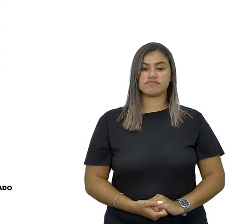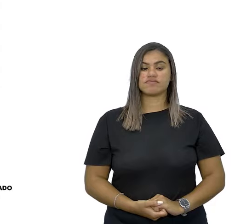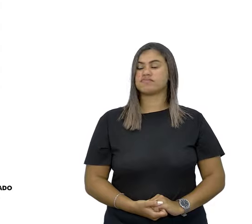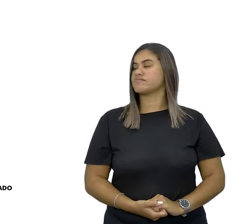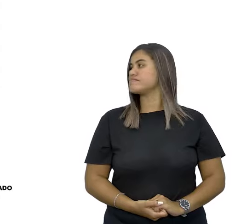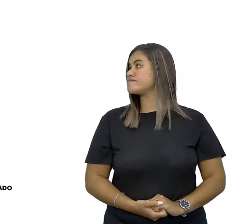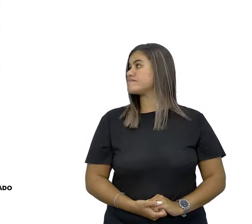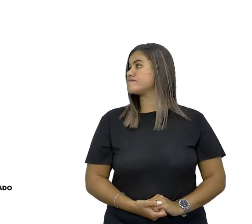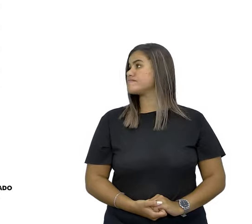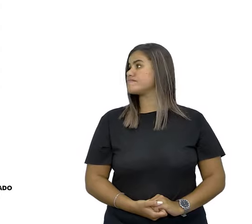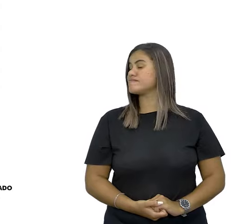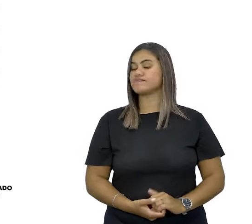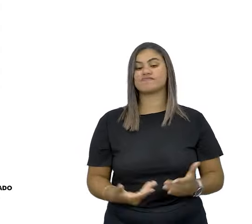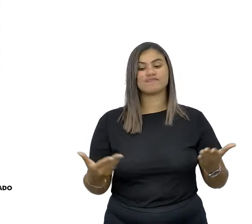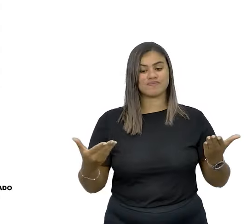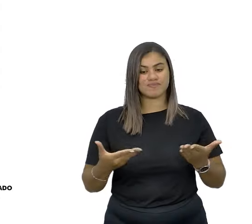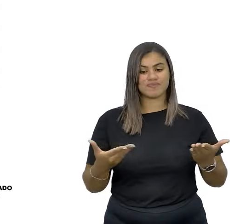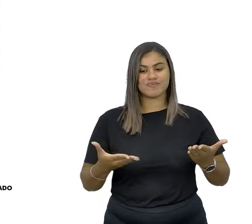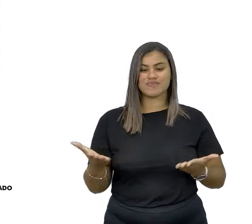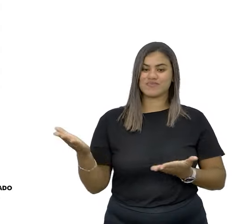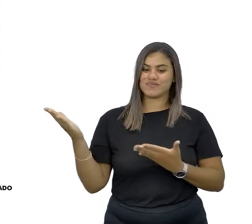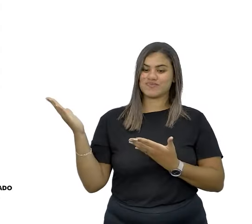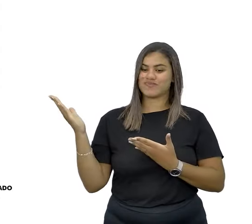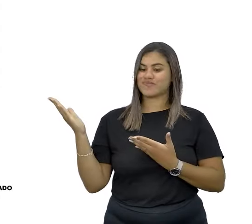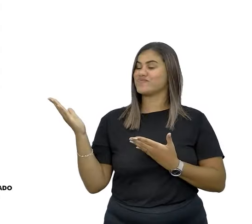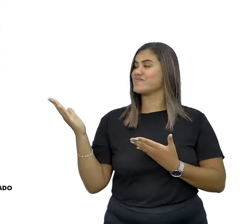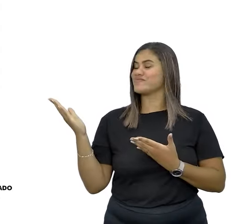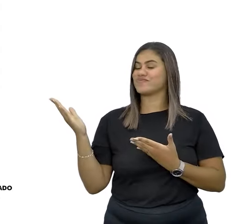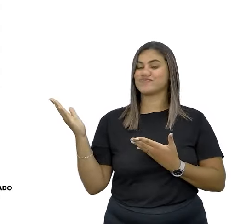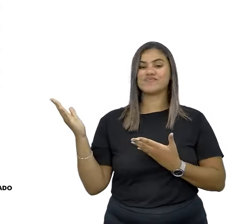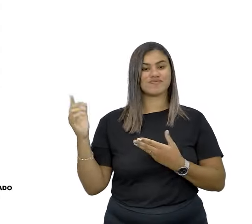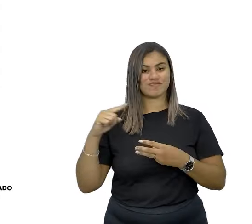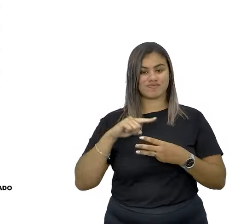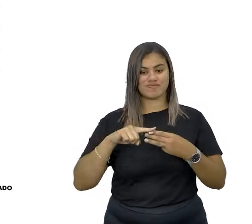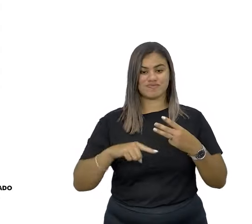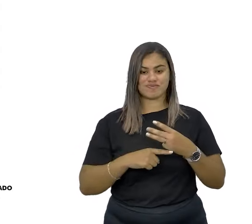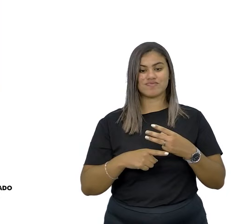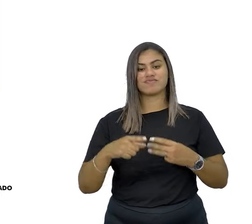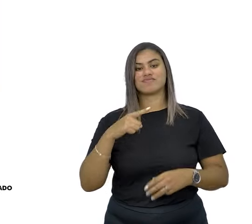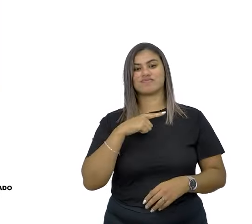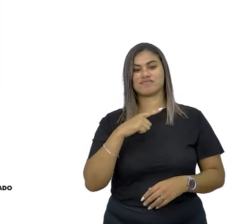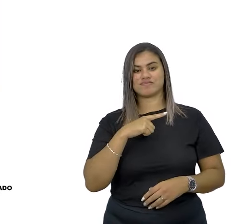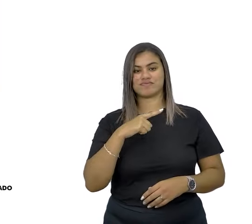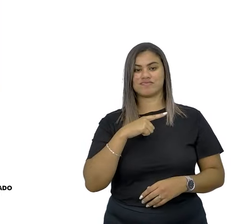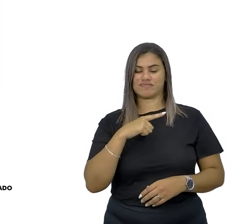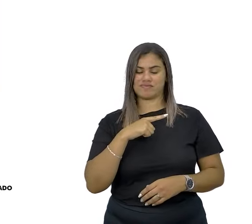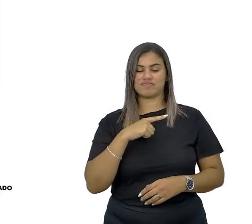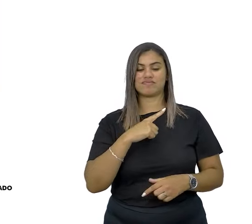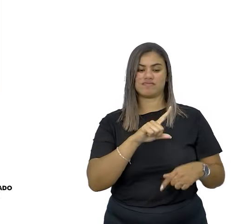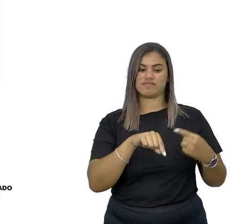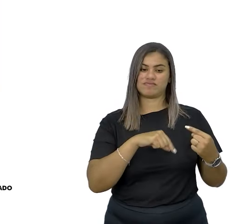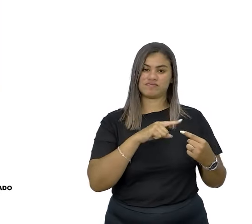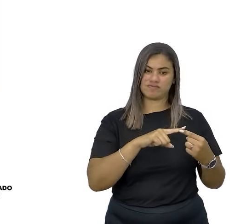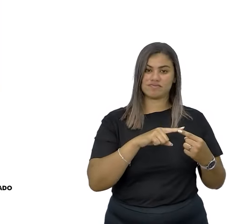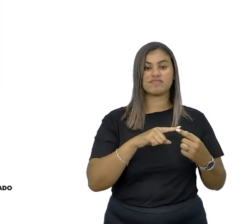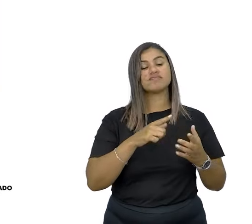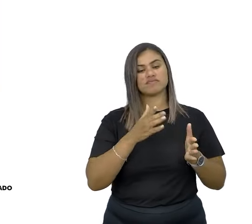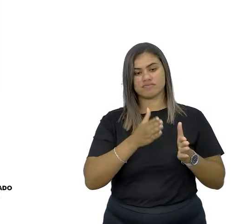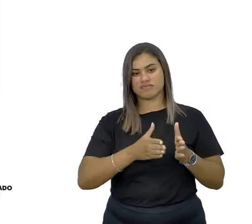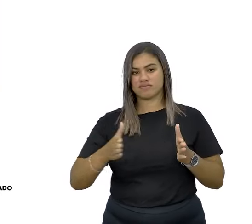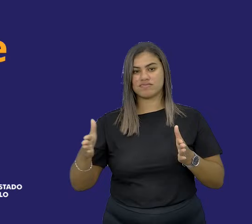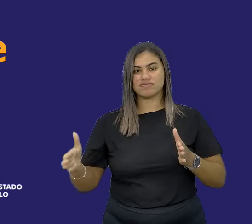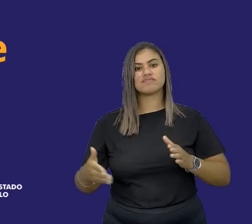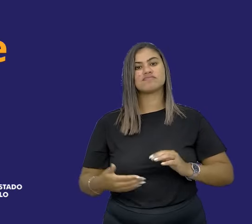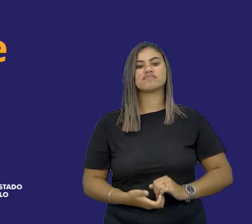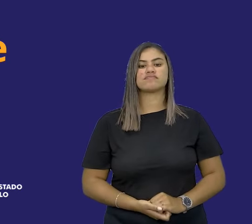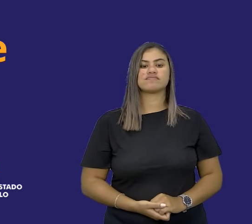Esses são a nossa agenda do dia, os nossos 3 momentos, né? São 3 objetivos e, obviamente, 3 momentos. Pode